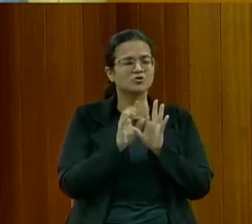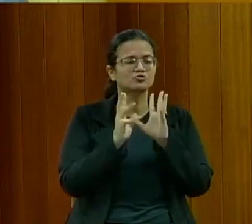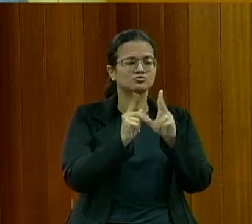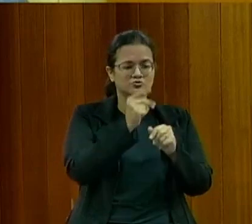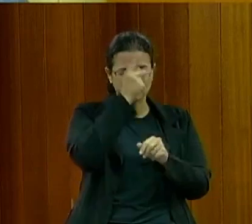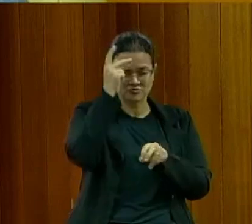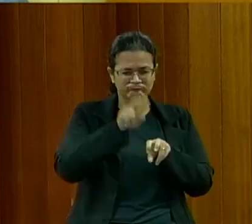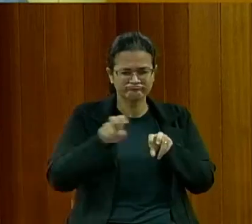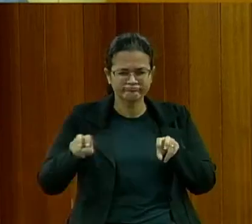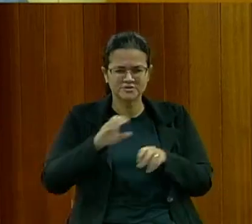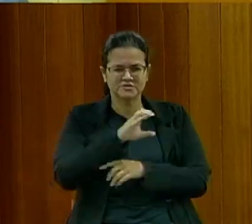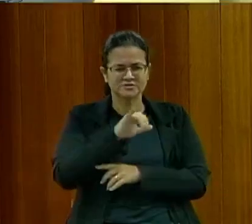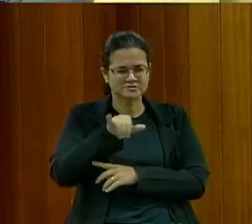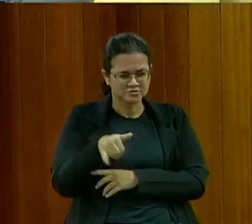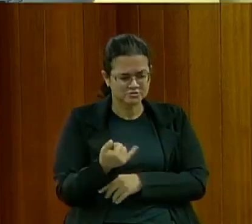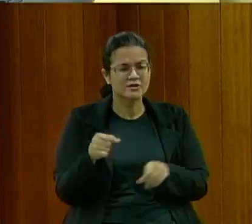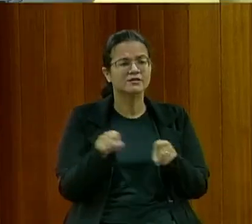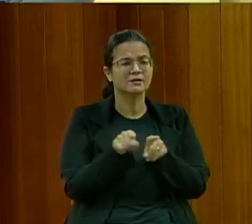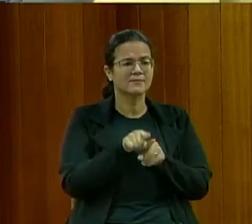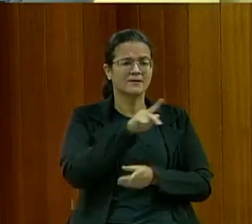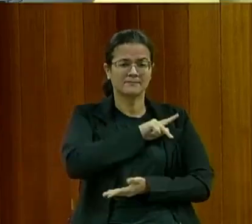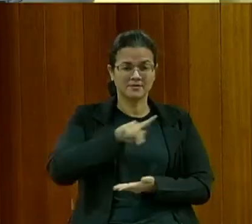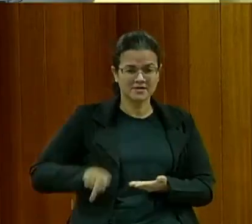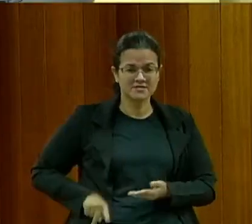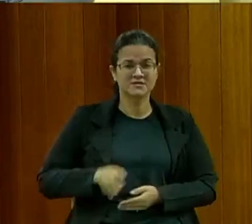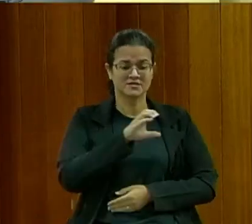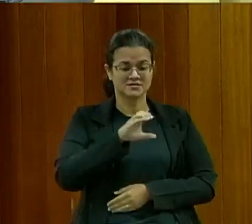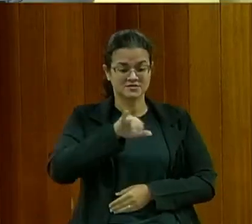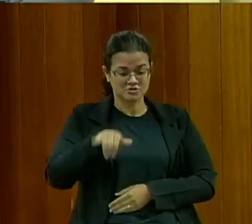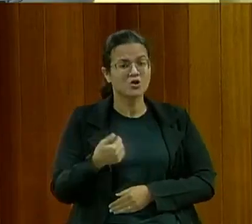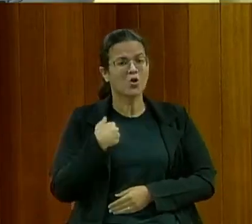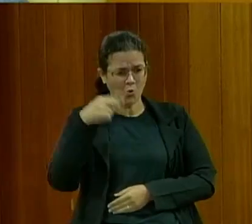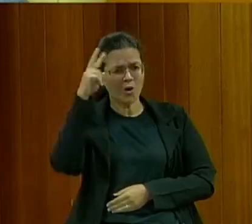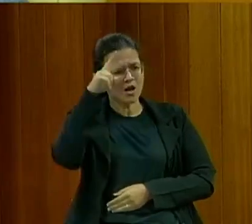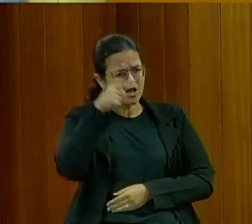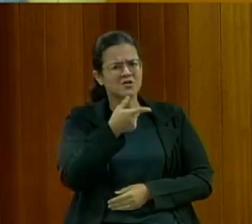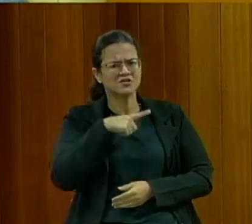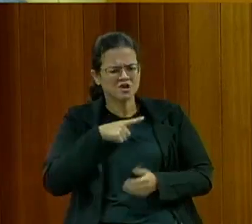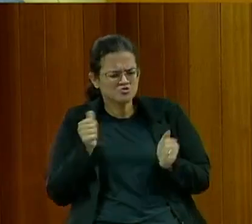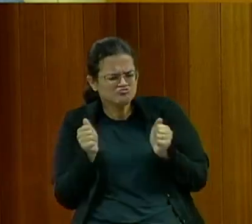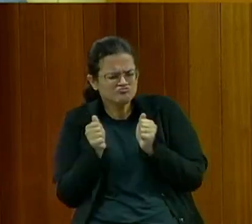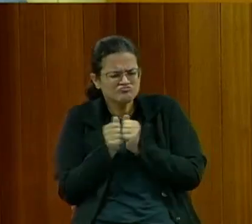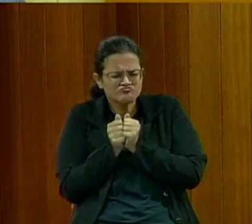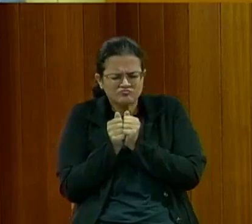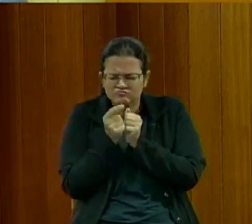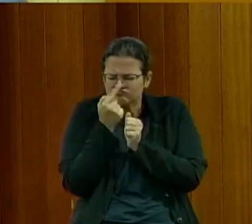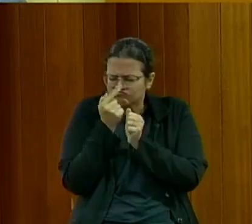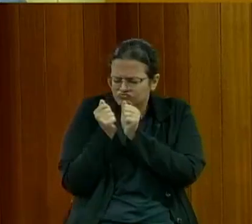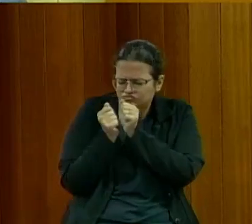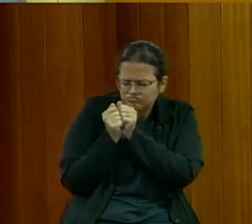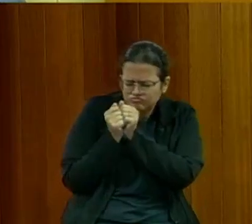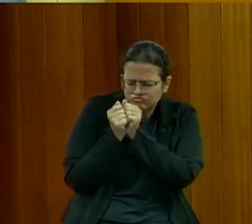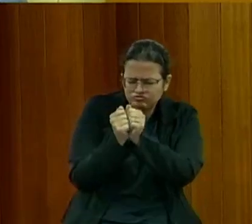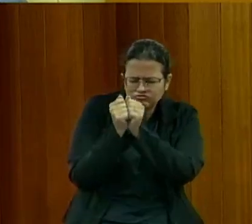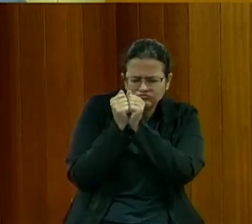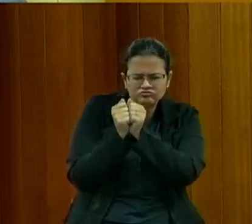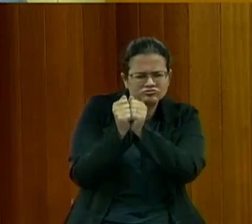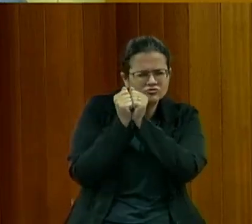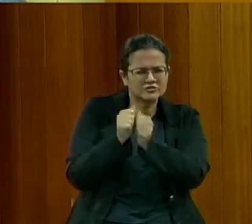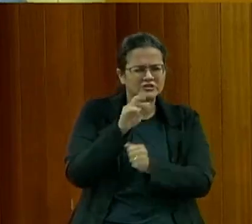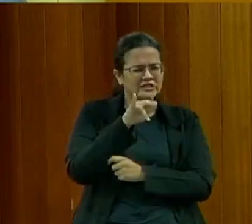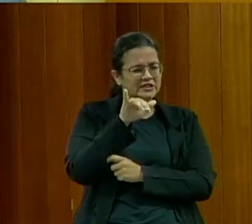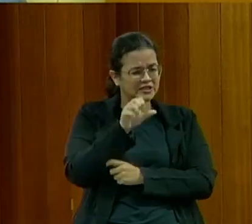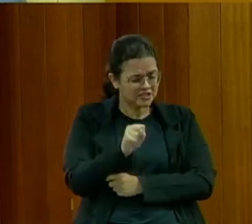da CCJ, que eu lembro, ele era unha e carne quando o Íris era vivo, a família dele também, viu, tem história, assim como